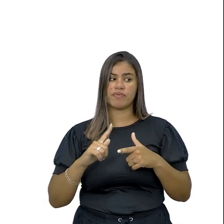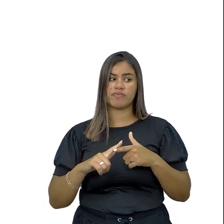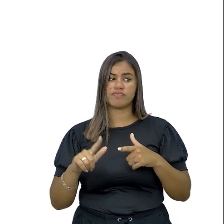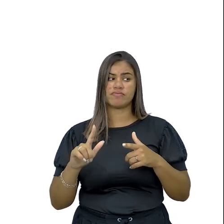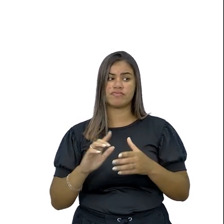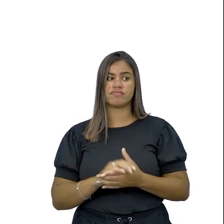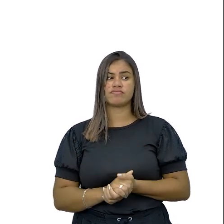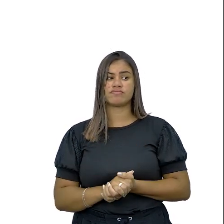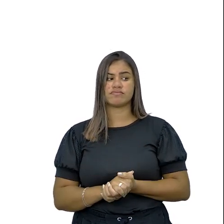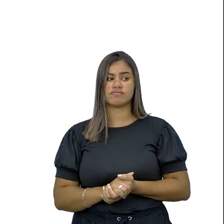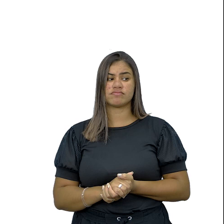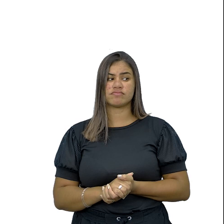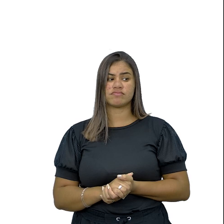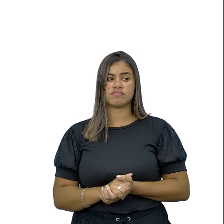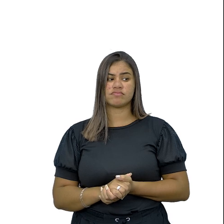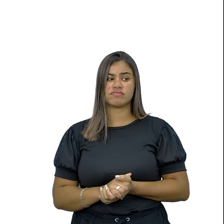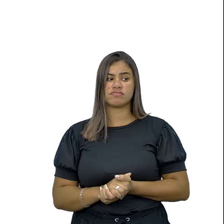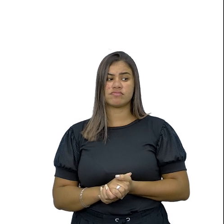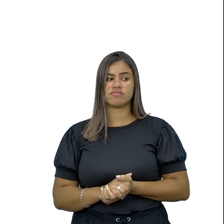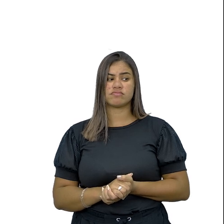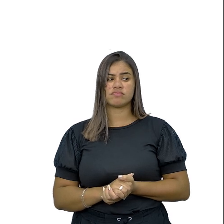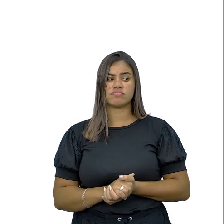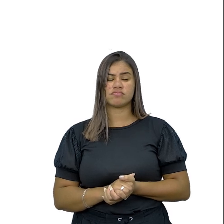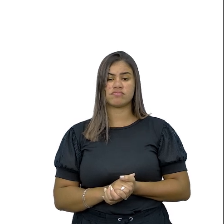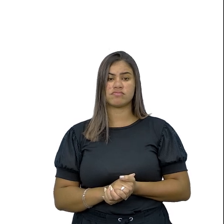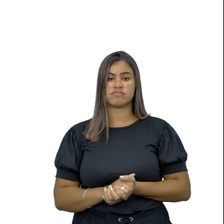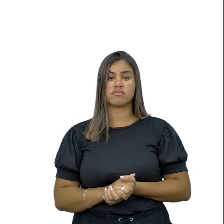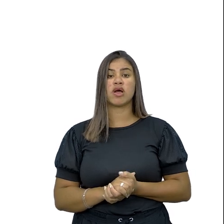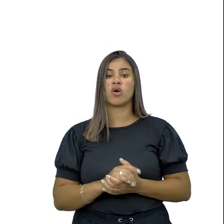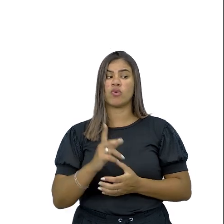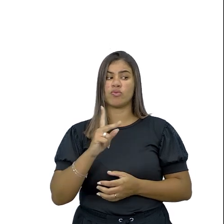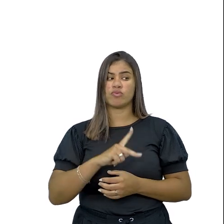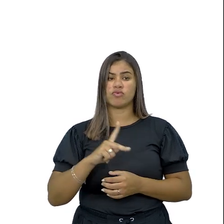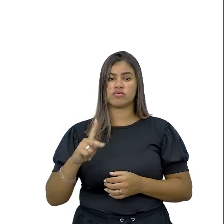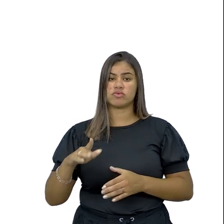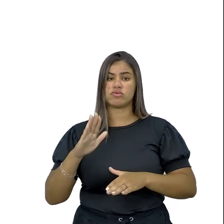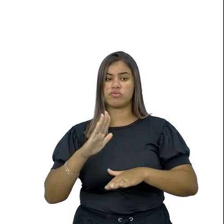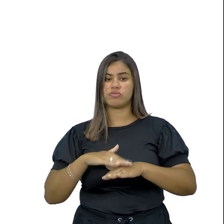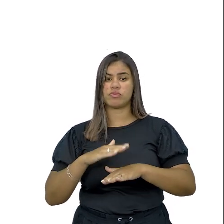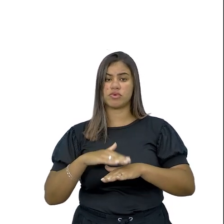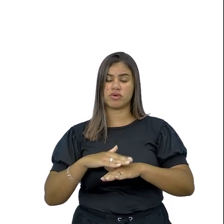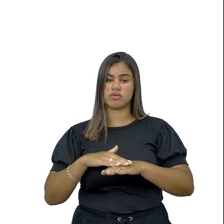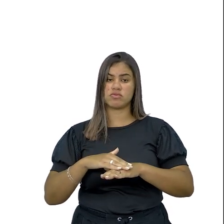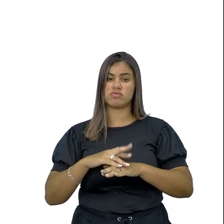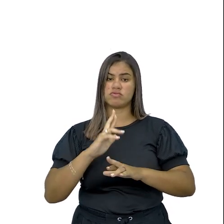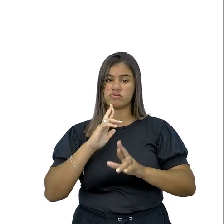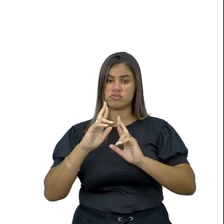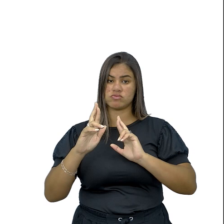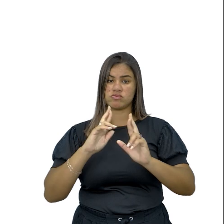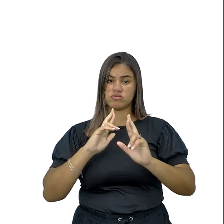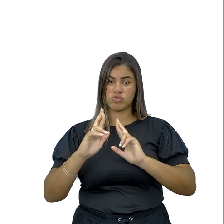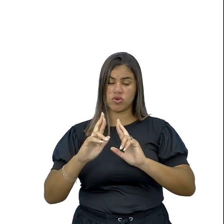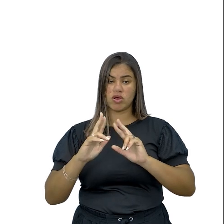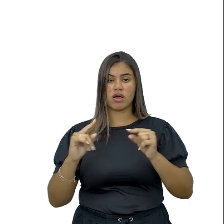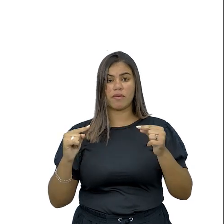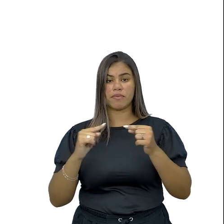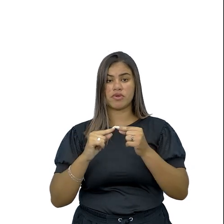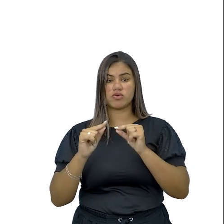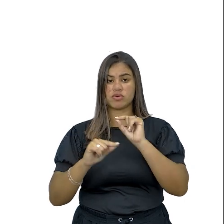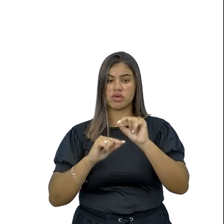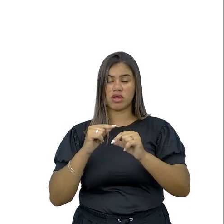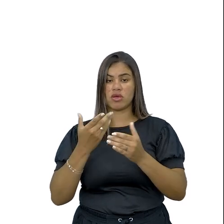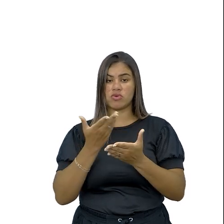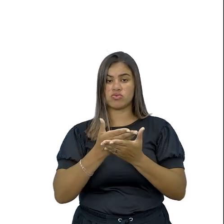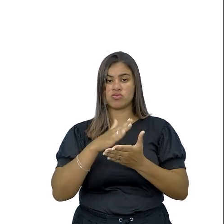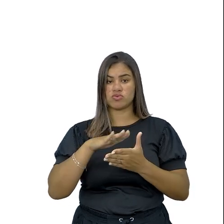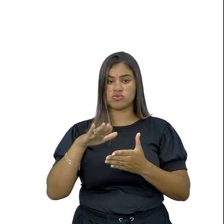esse momento, o professor realiza os procedimentos de resolução, permitindo aos estudantes que realizem